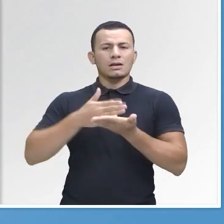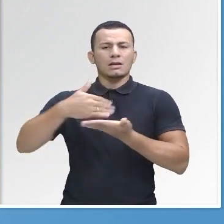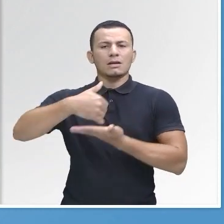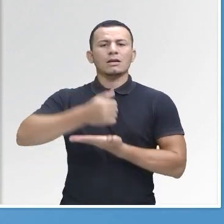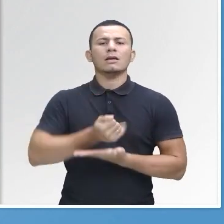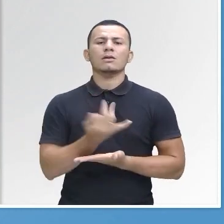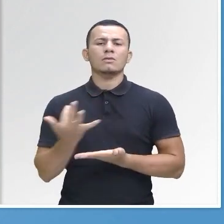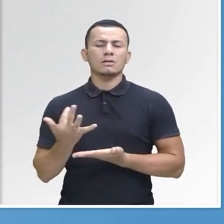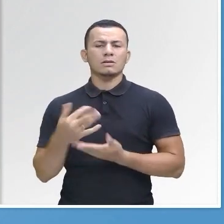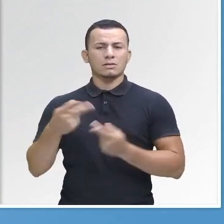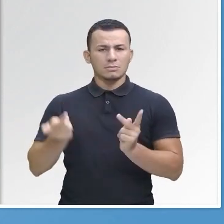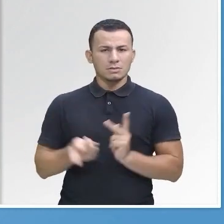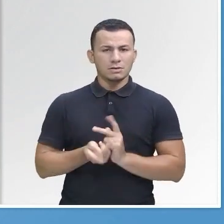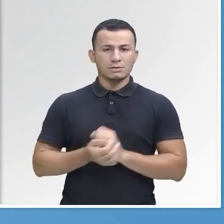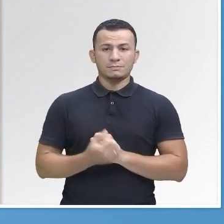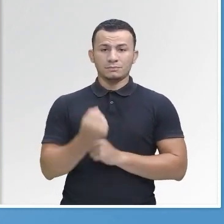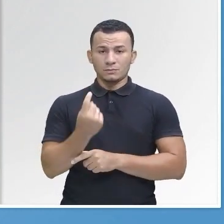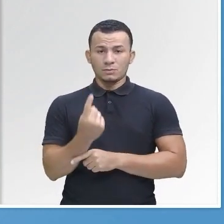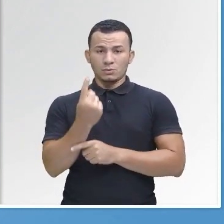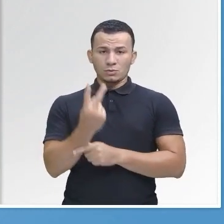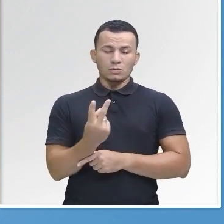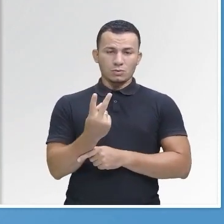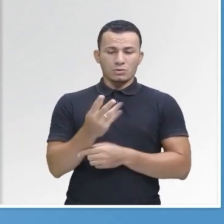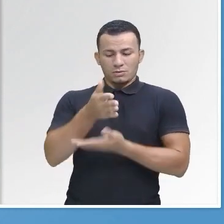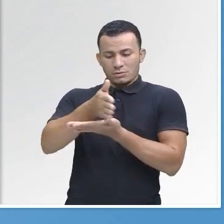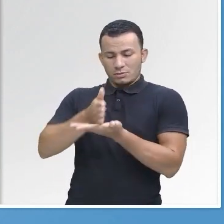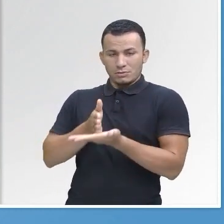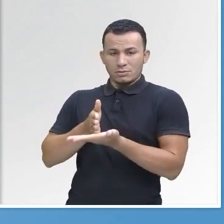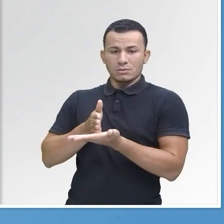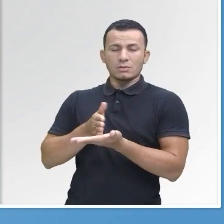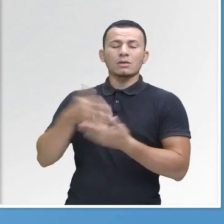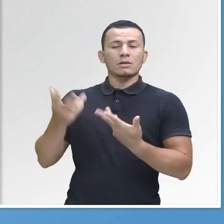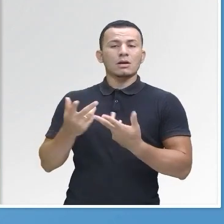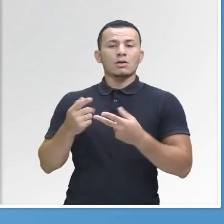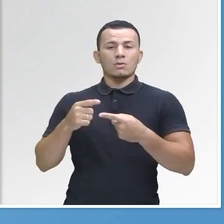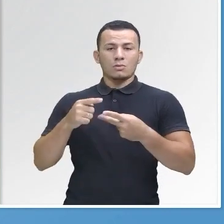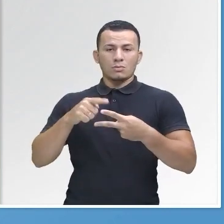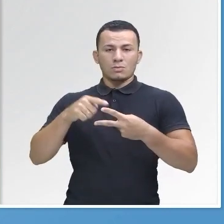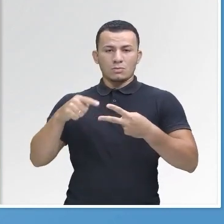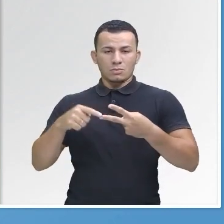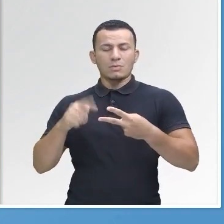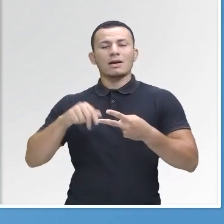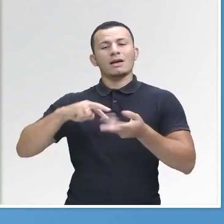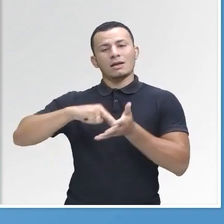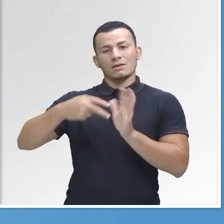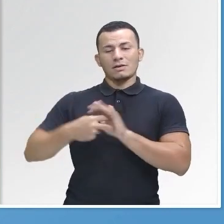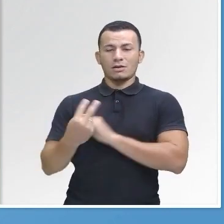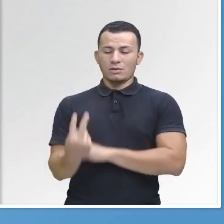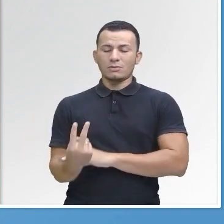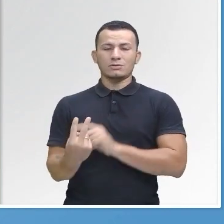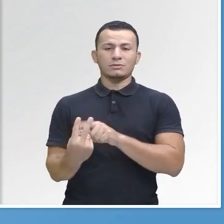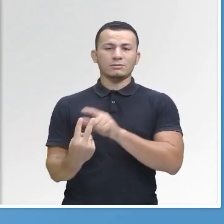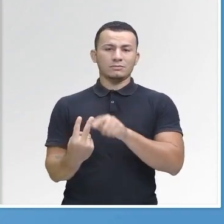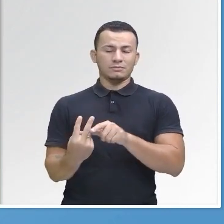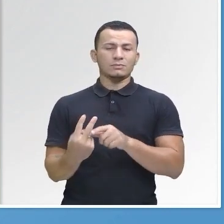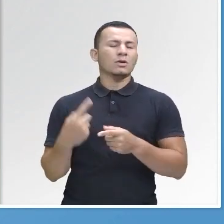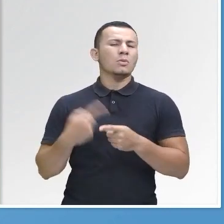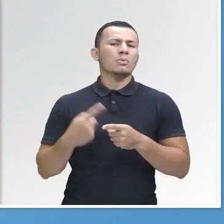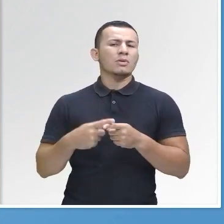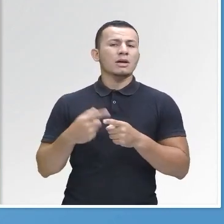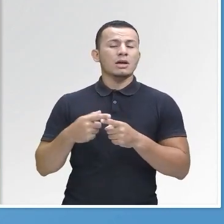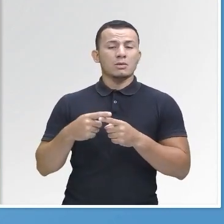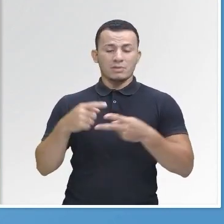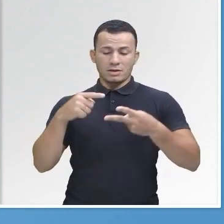partes? 1, 2. Então nosso denominador é 2. Por que 2? Porque o denominador indica